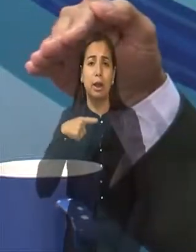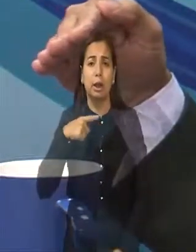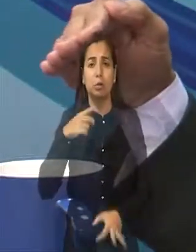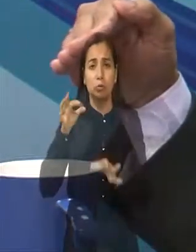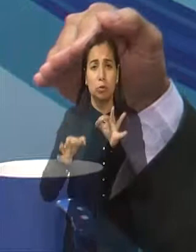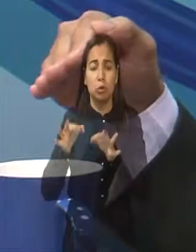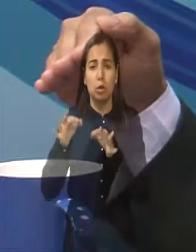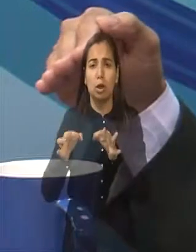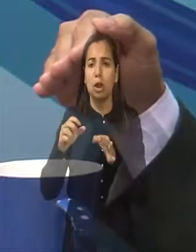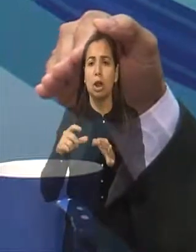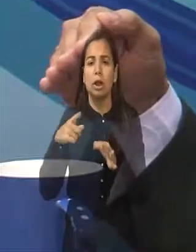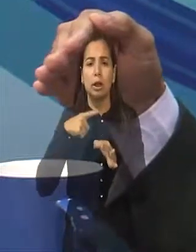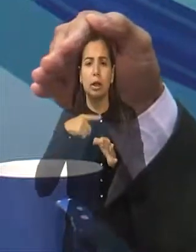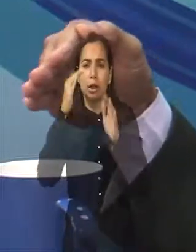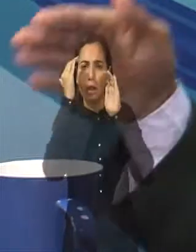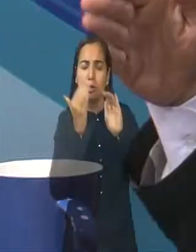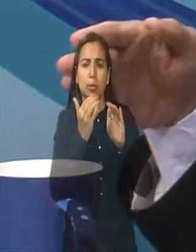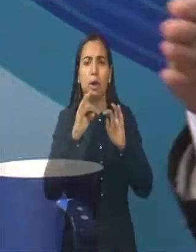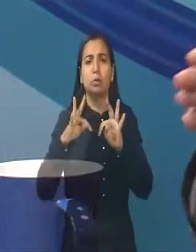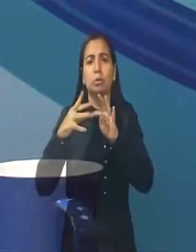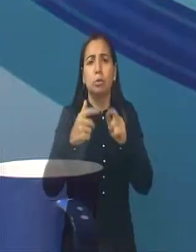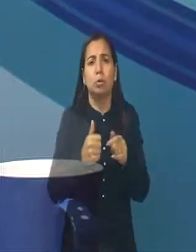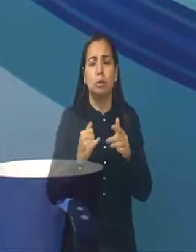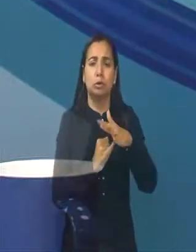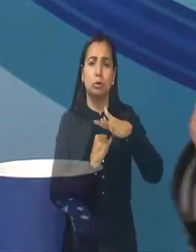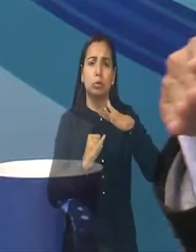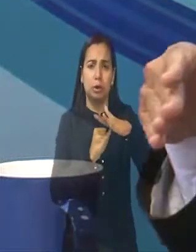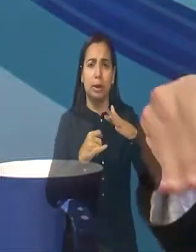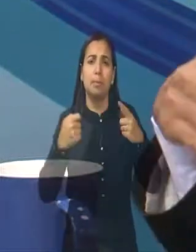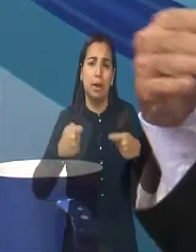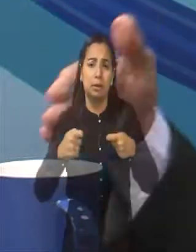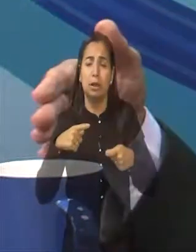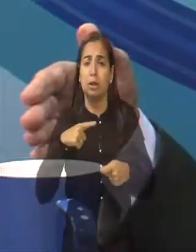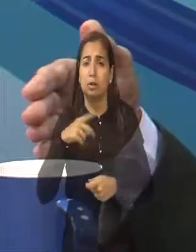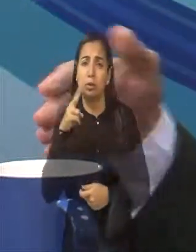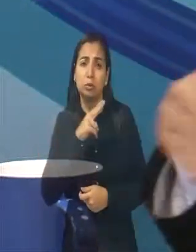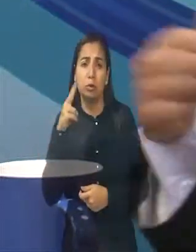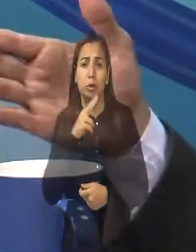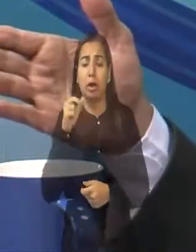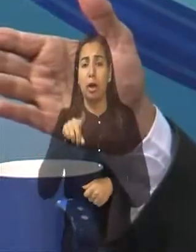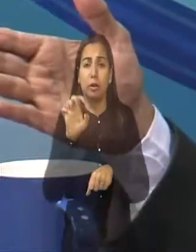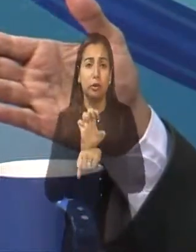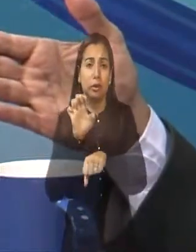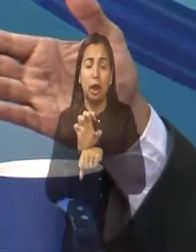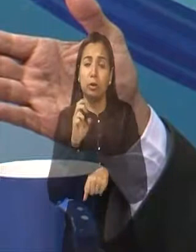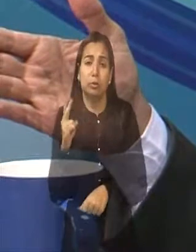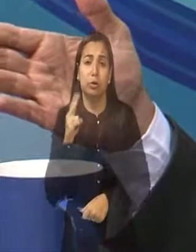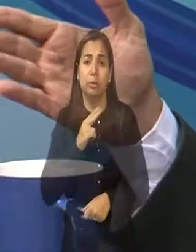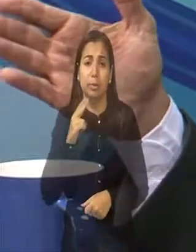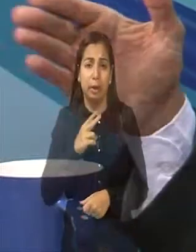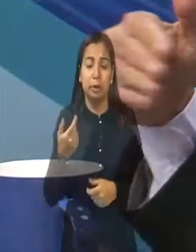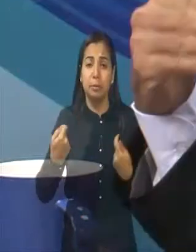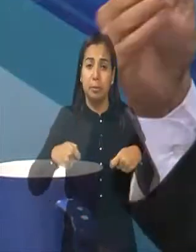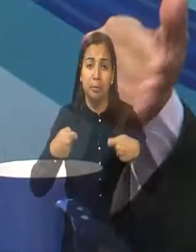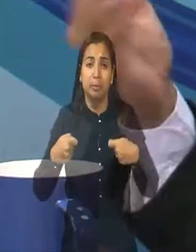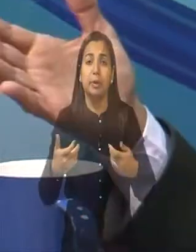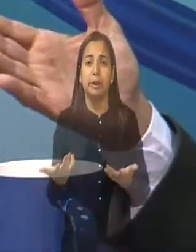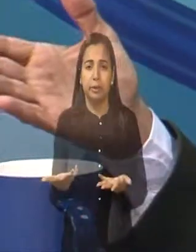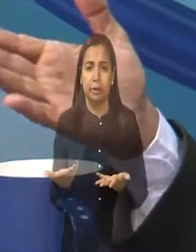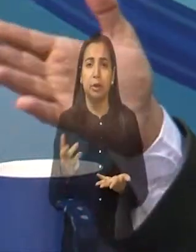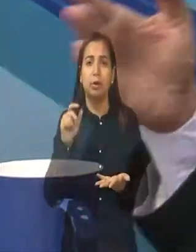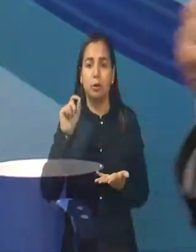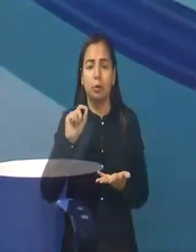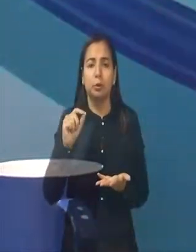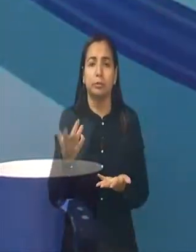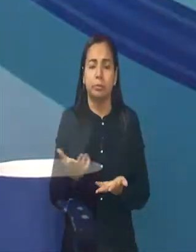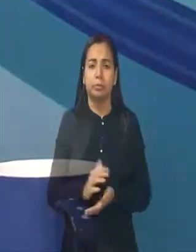nenhuma institucionalidade, que se adotem medidas emergenciais, como seria o estado de emergência, que não resolveria no prazo de um mês, e aí poderíamos passar para o estado